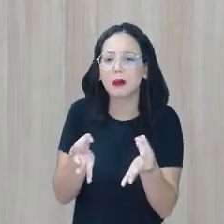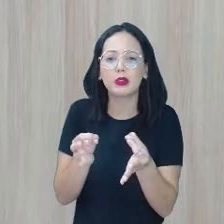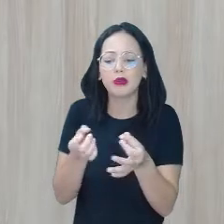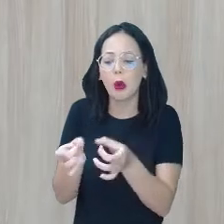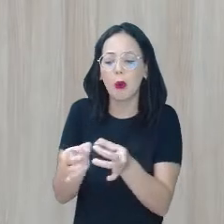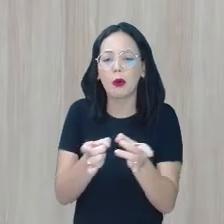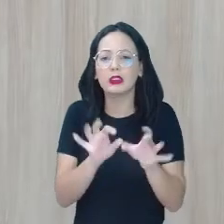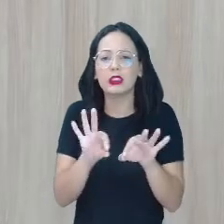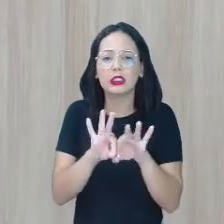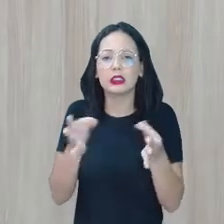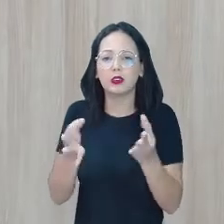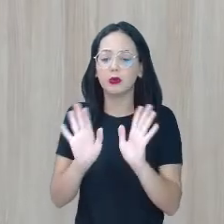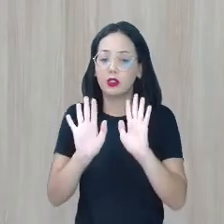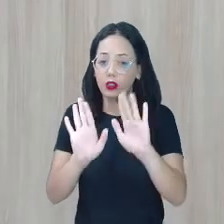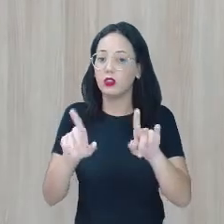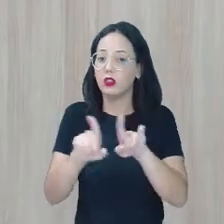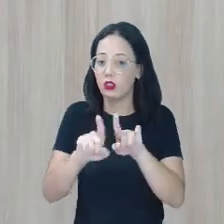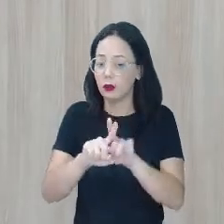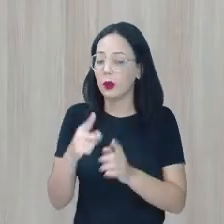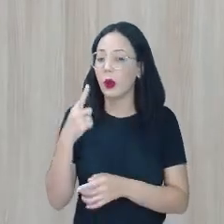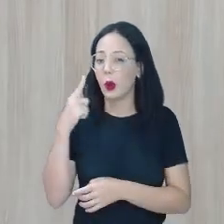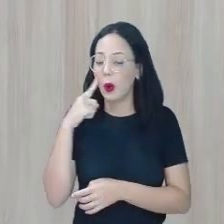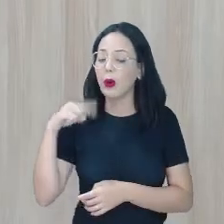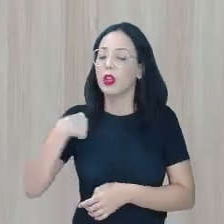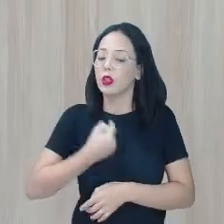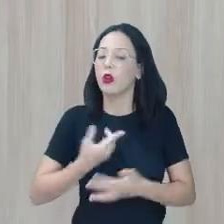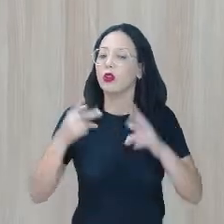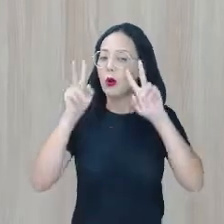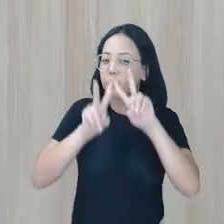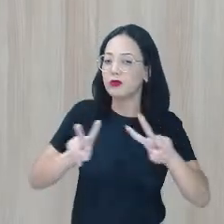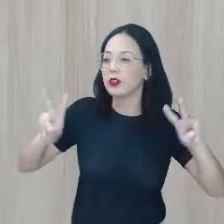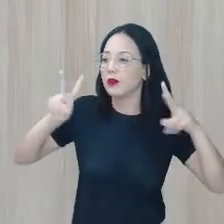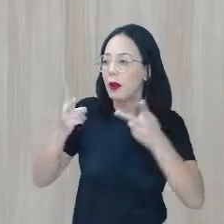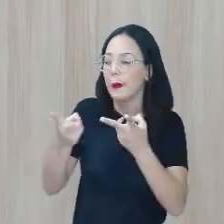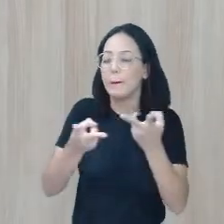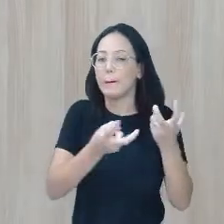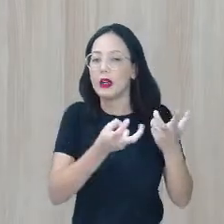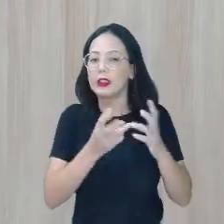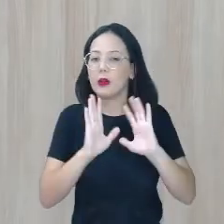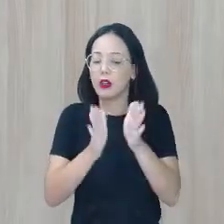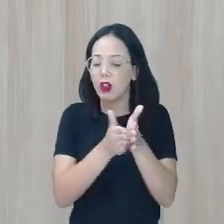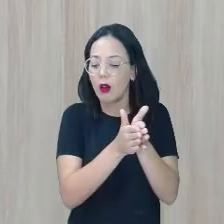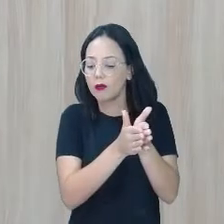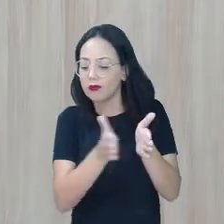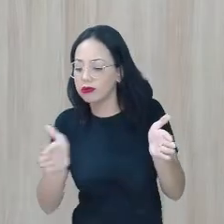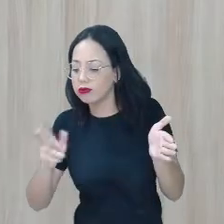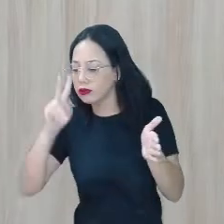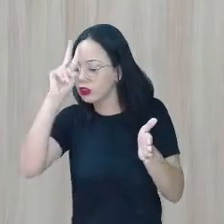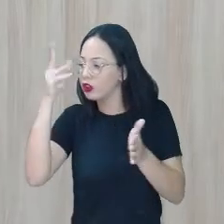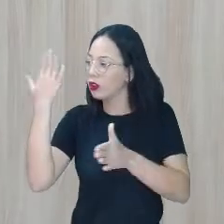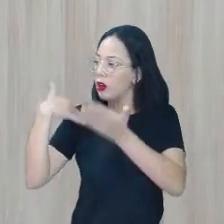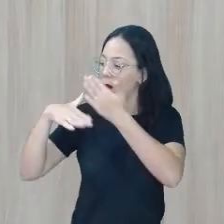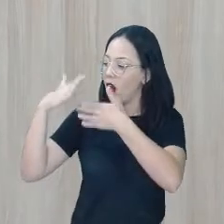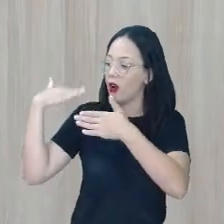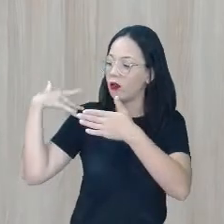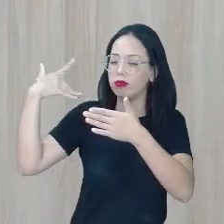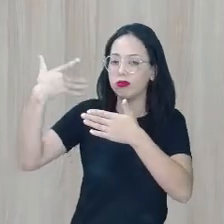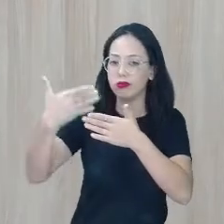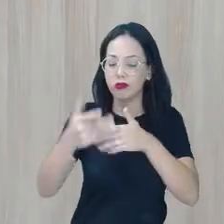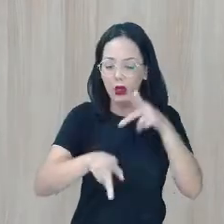E assim, uma coisa que a gente vai observar ao longo da história, né, que essas camadas